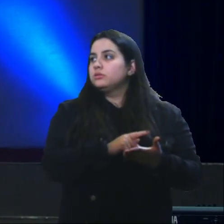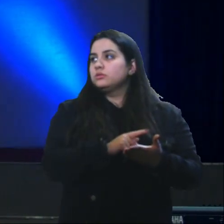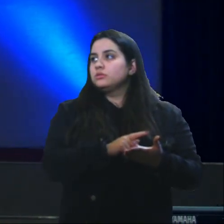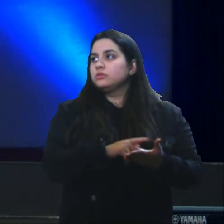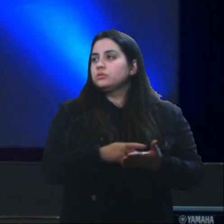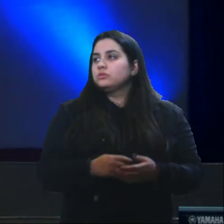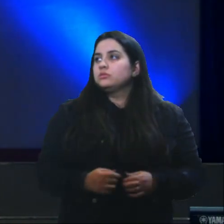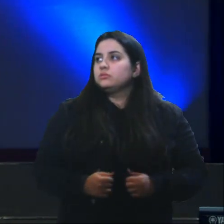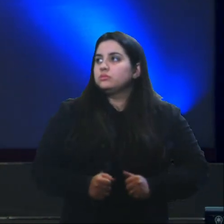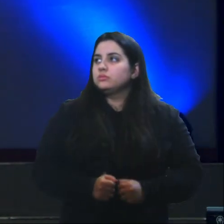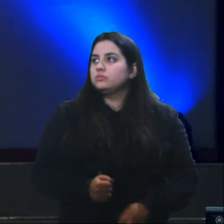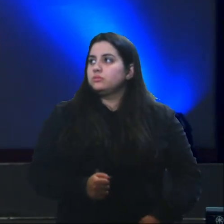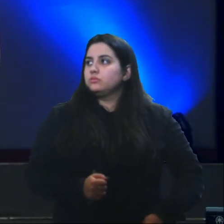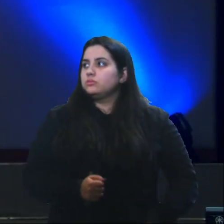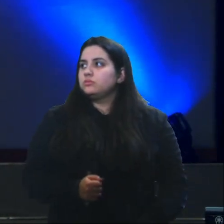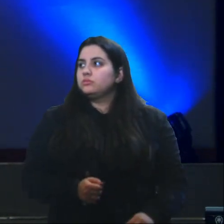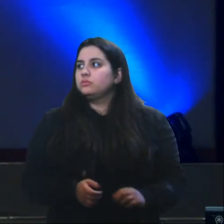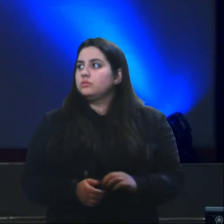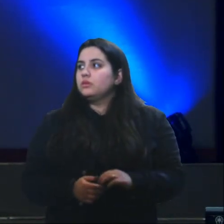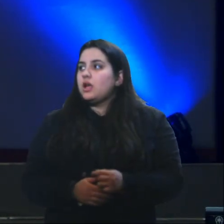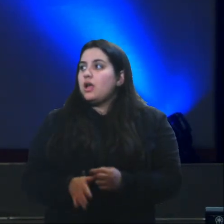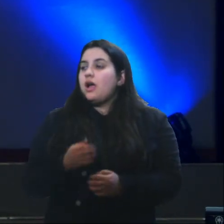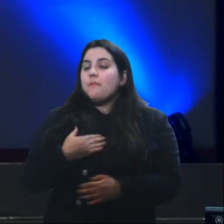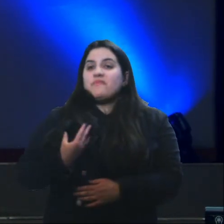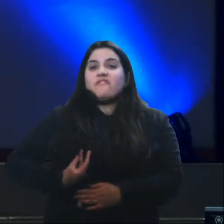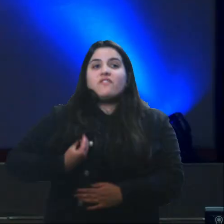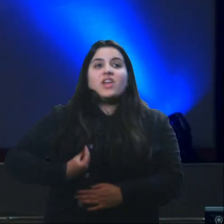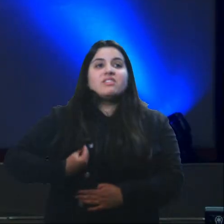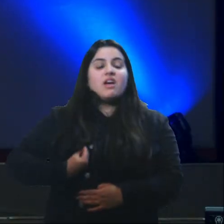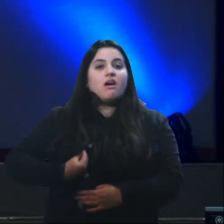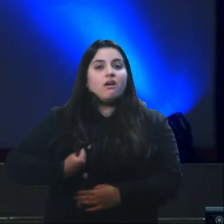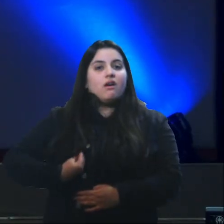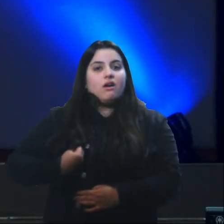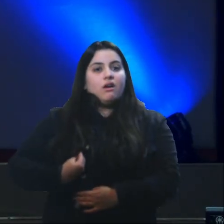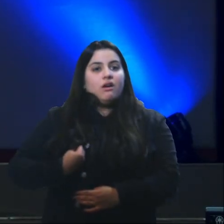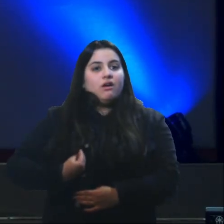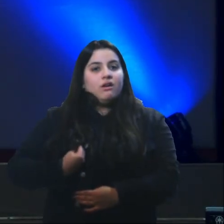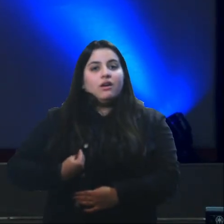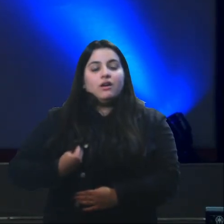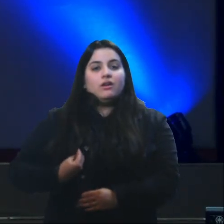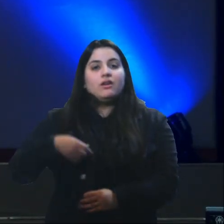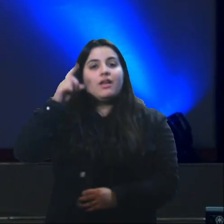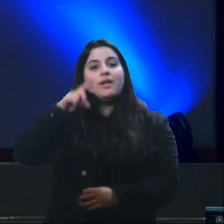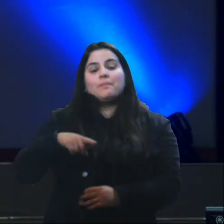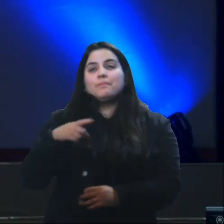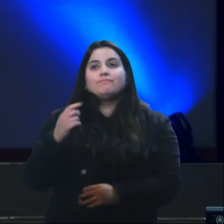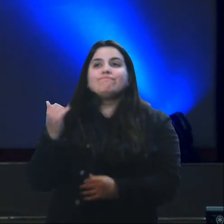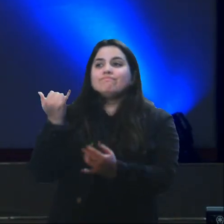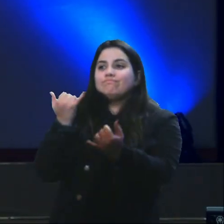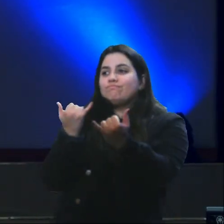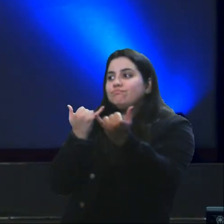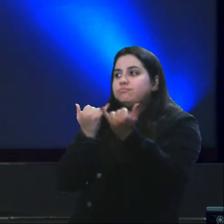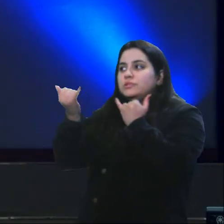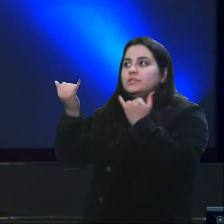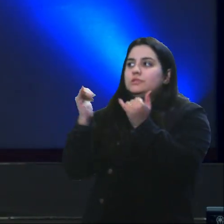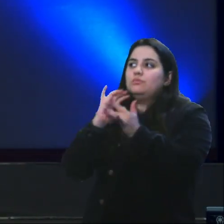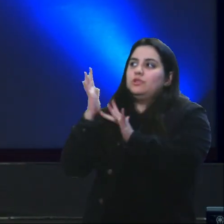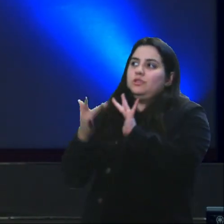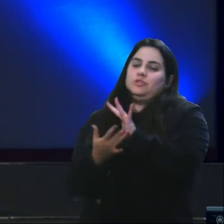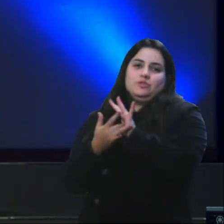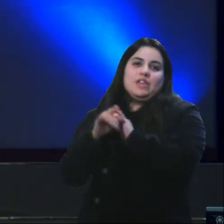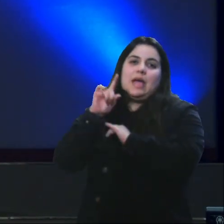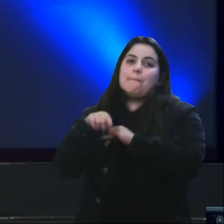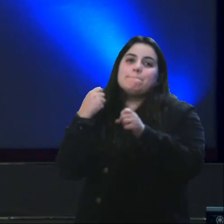a nossa caminhada se torna como a de Jesus, e é impossível você passar